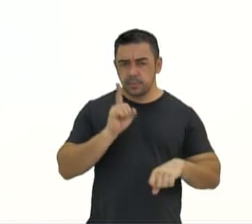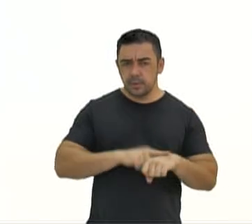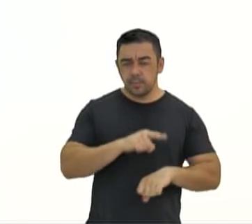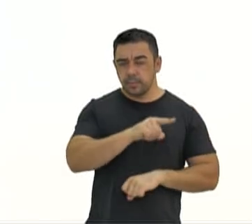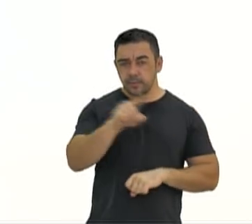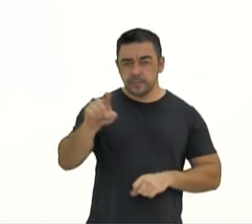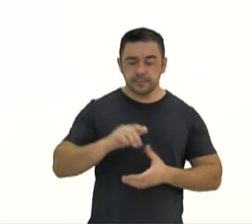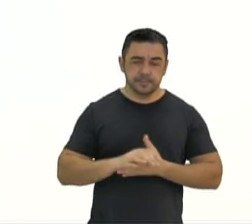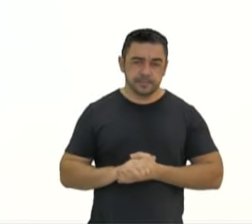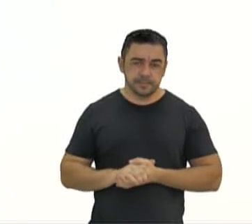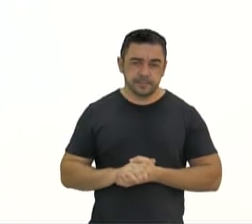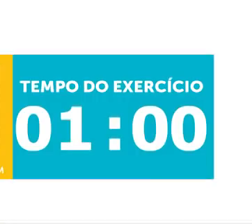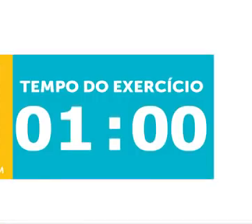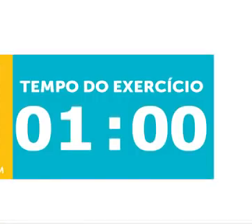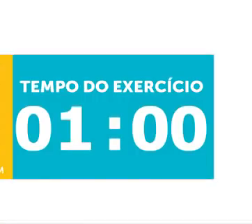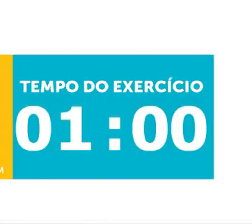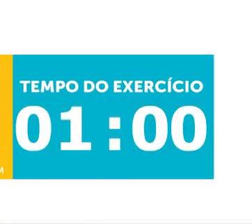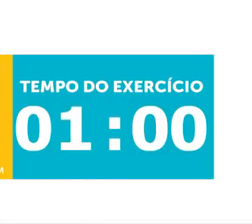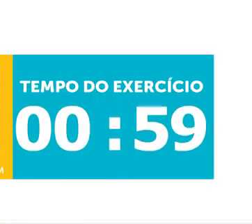para vocês.